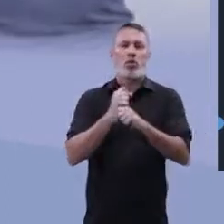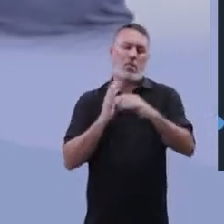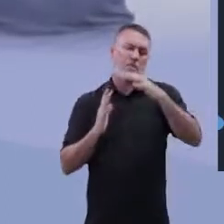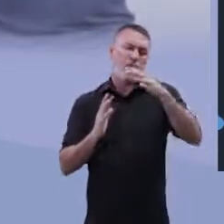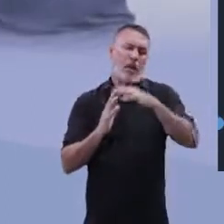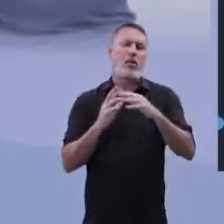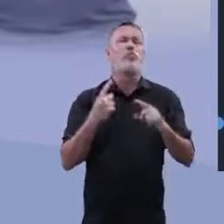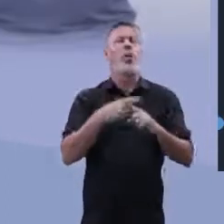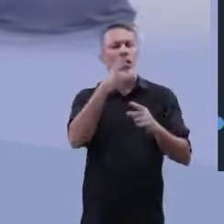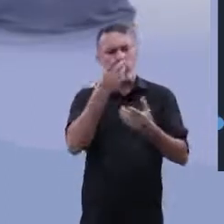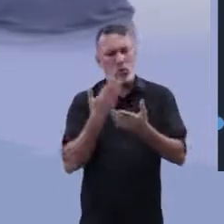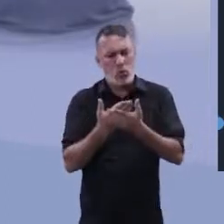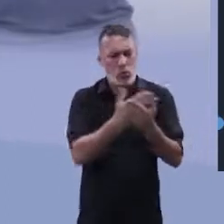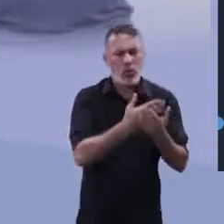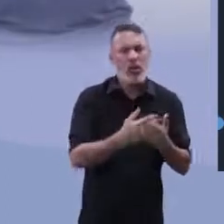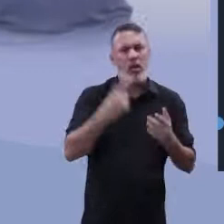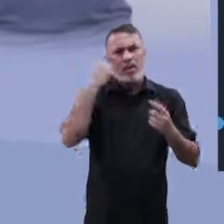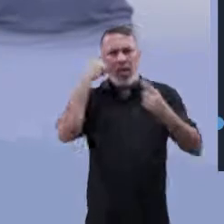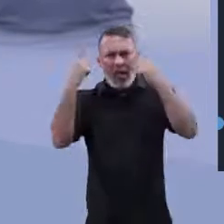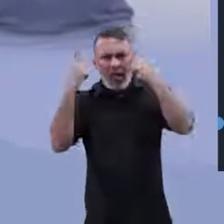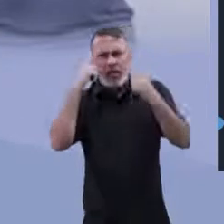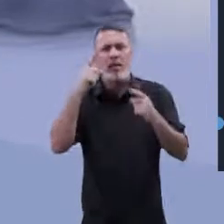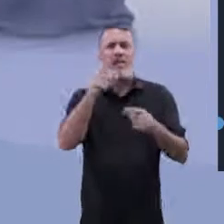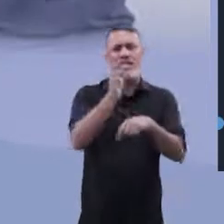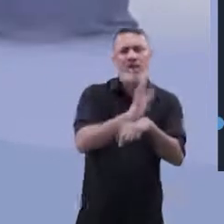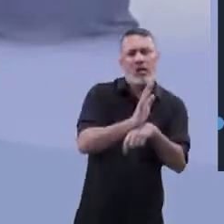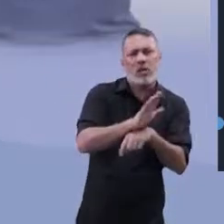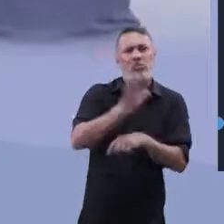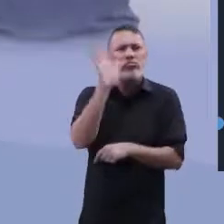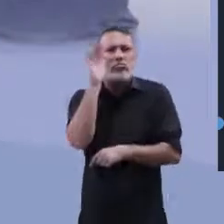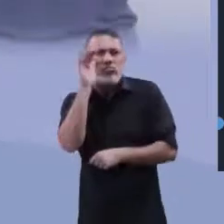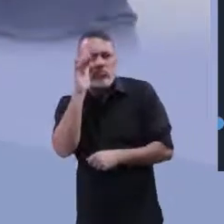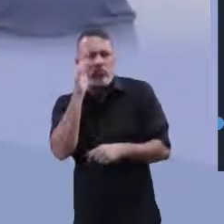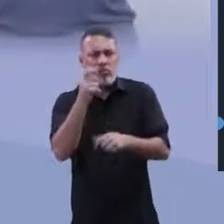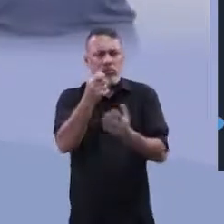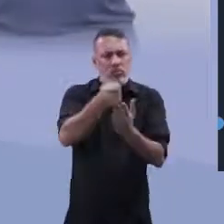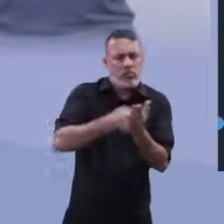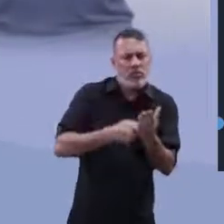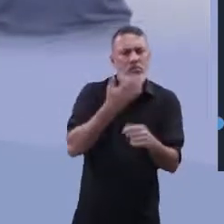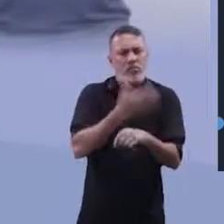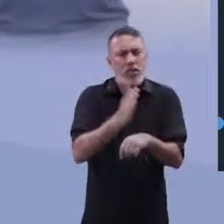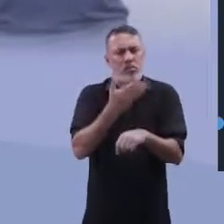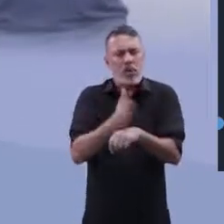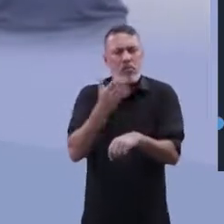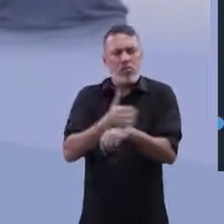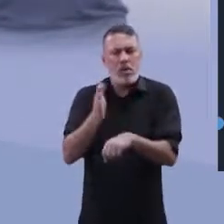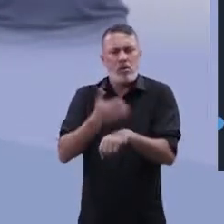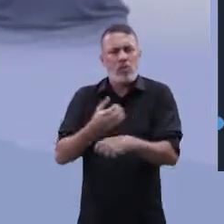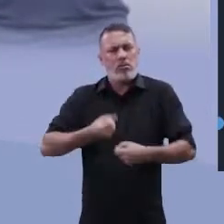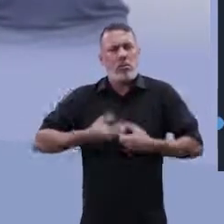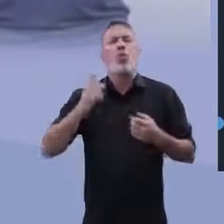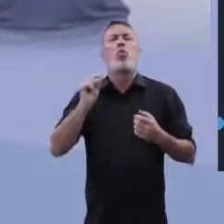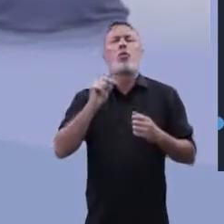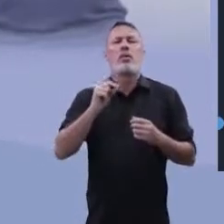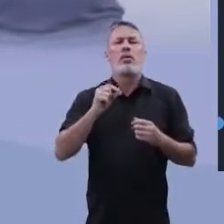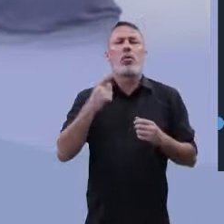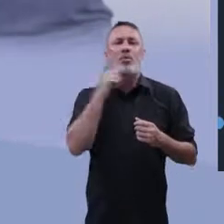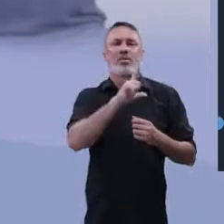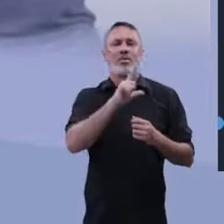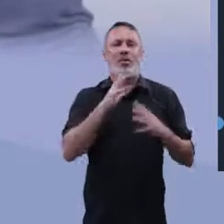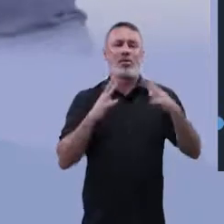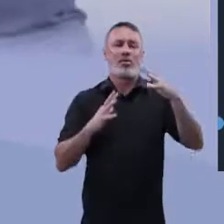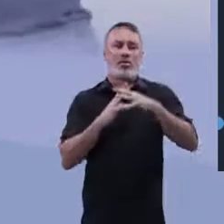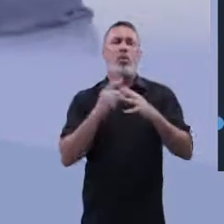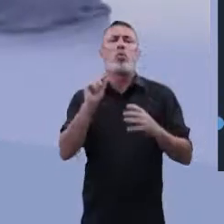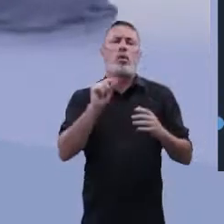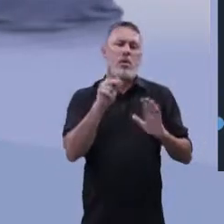alcançar, estudar, pegar as nossas ideias, estudarem mesmo, fazer os textos, é que a redação, né, ela tem um projeto de